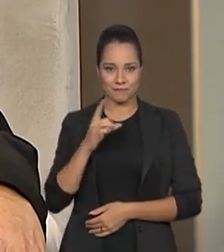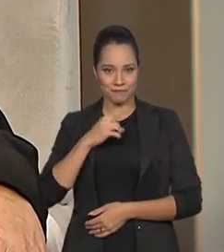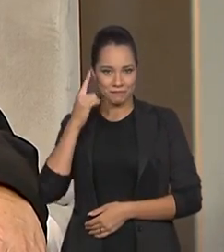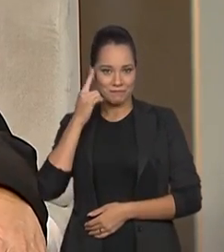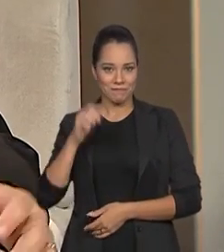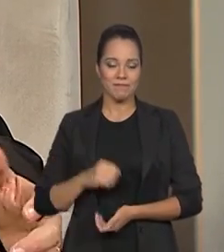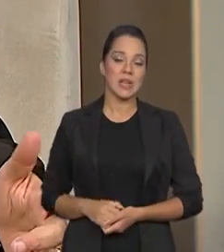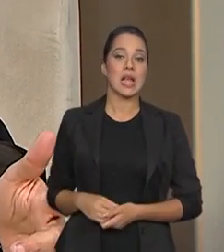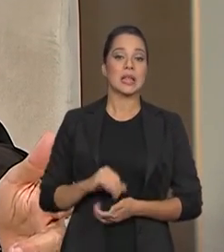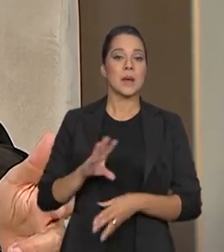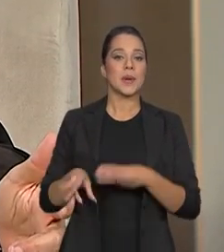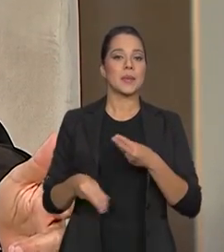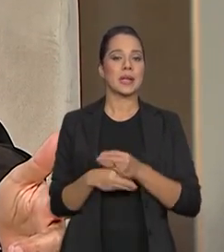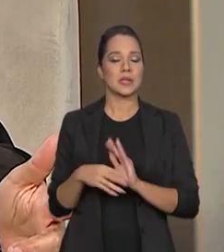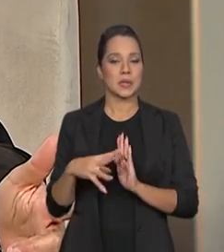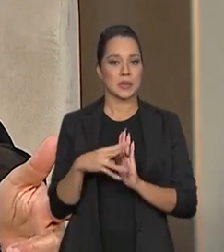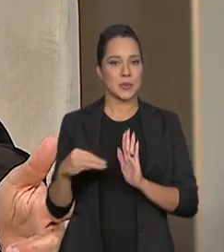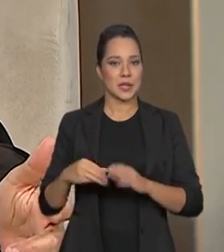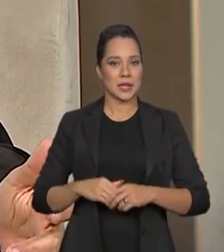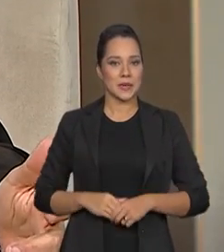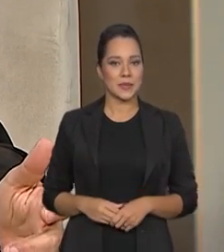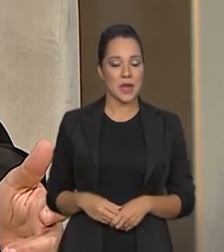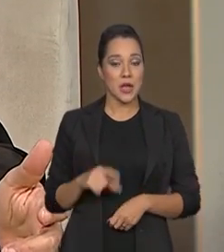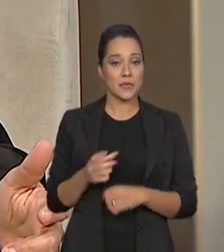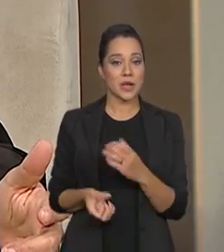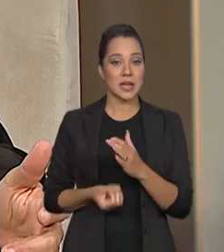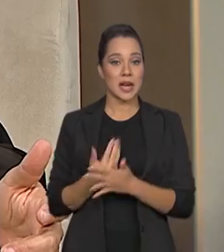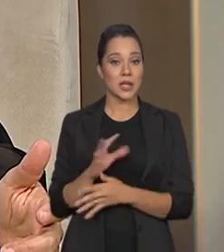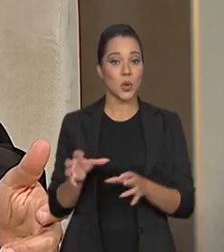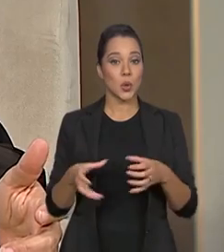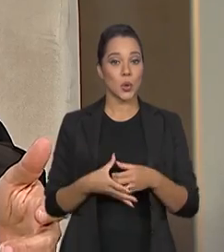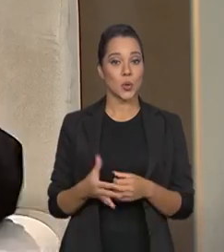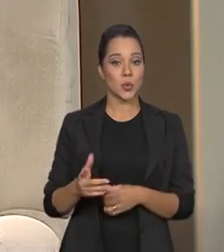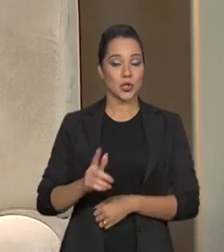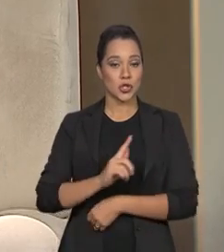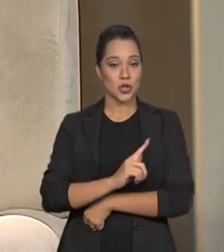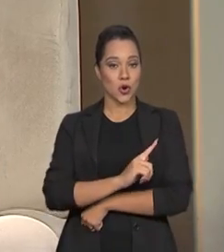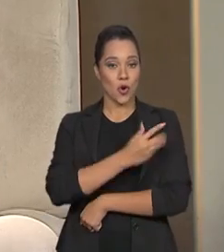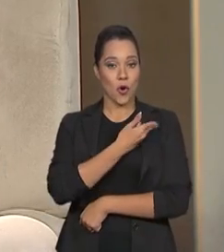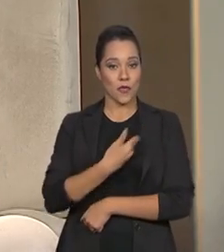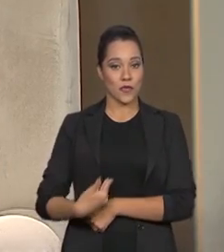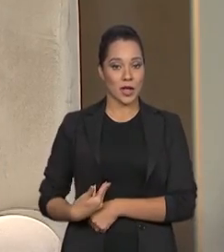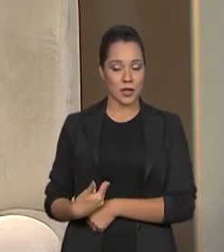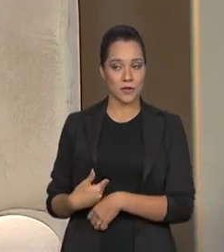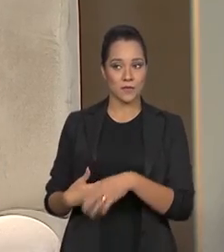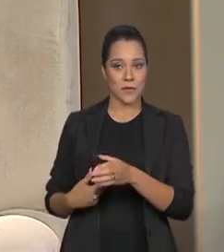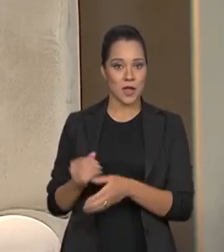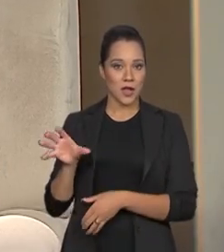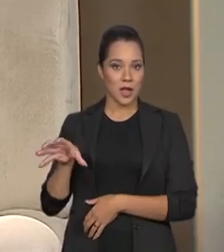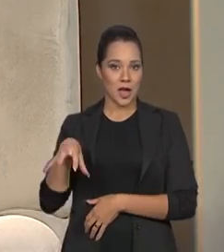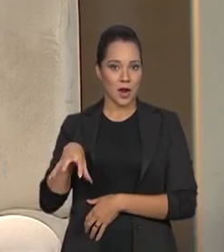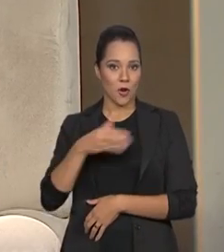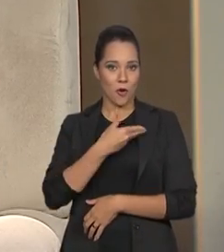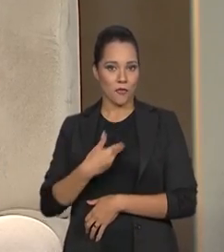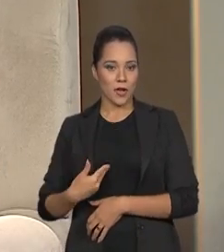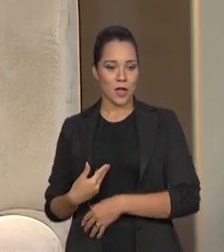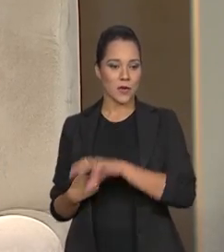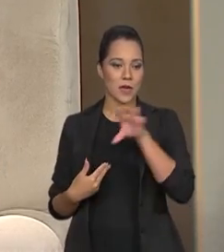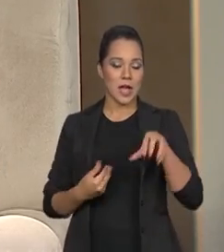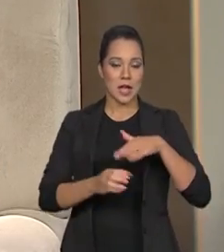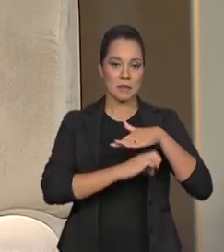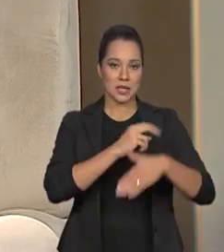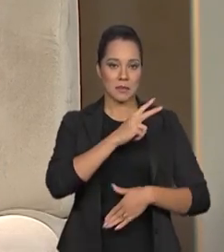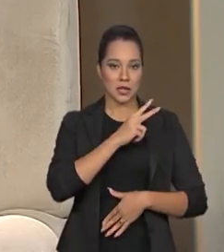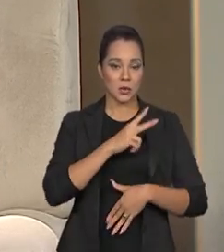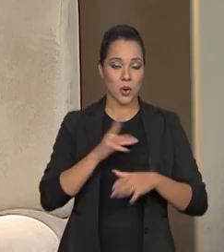na implementação desse modelo foi criado um comitê de governança parte governo parte setor privado que junto